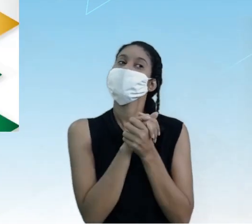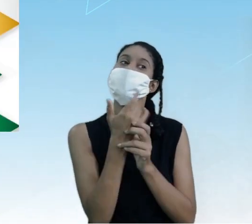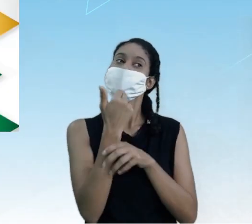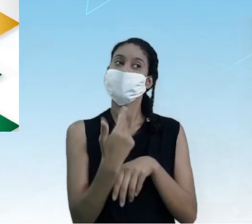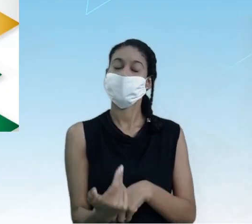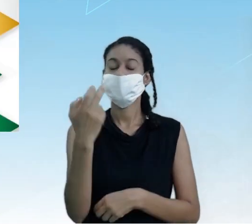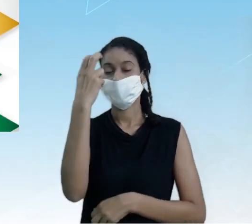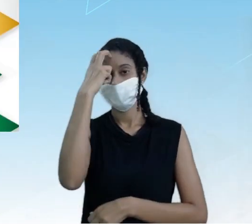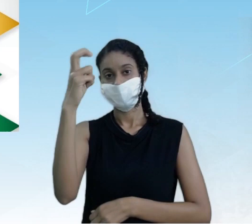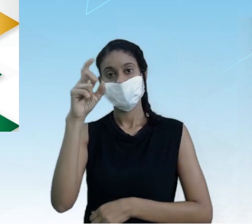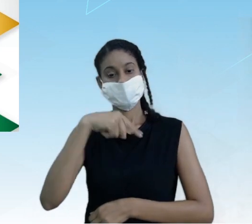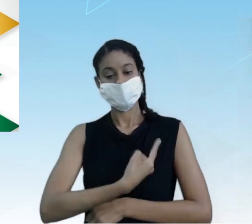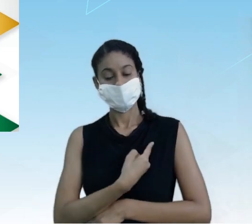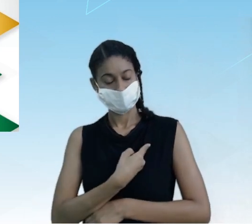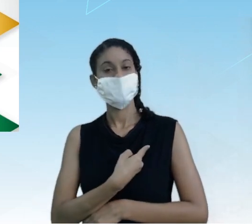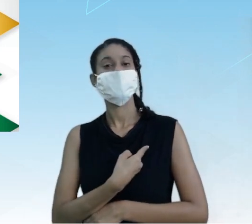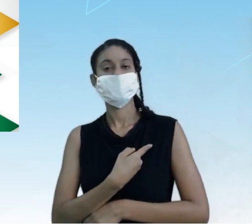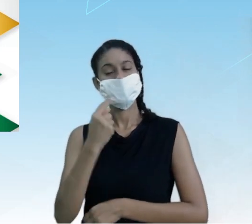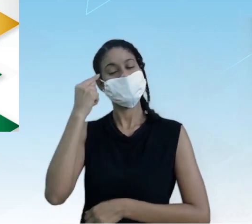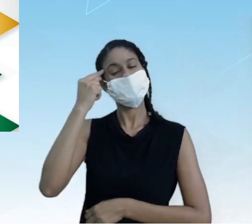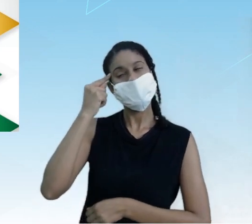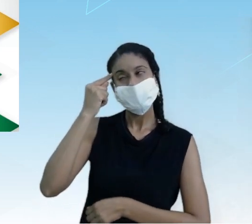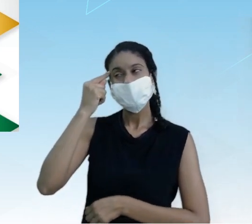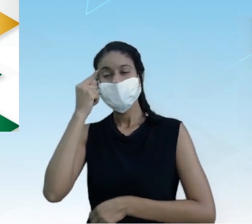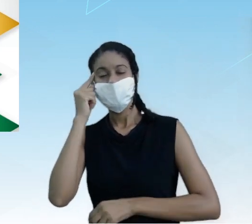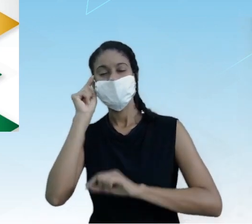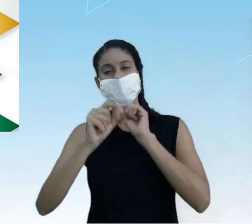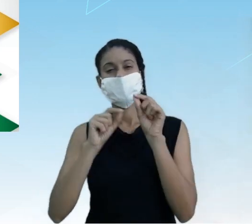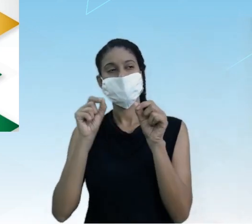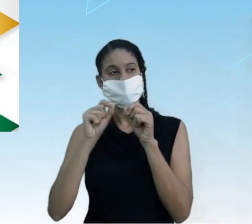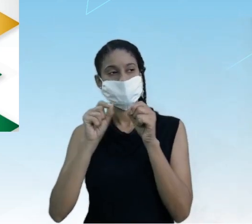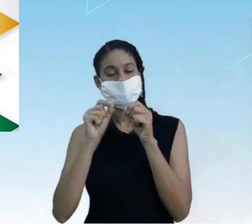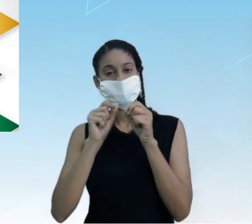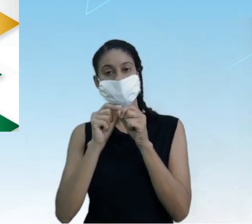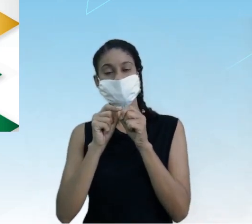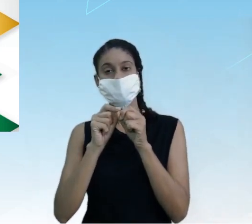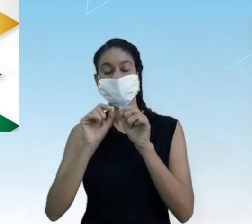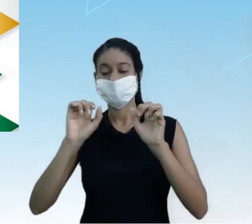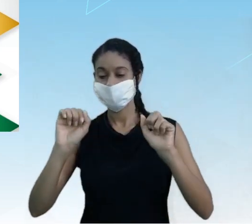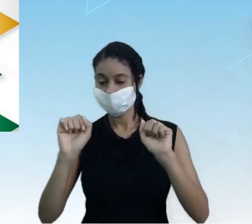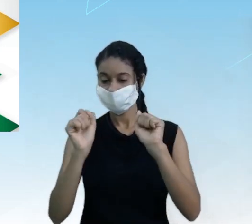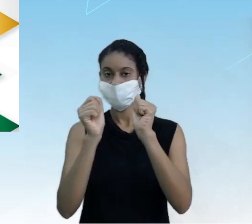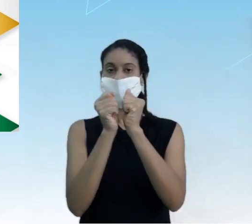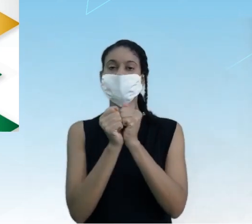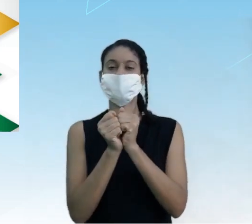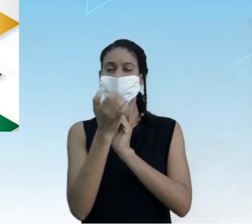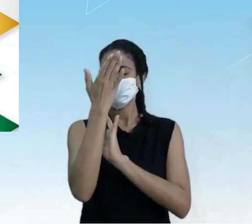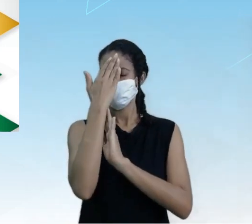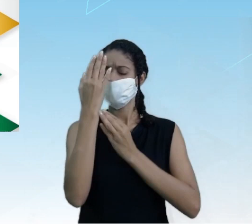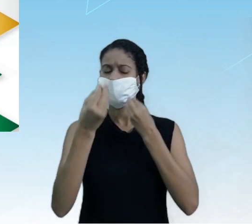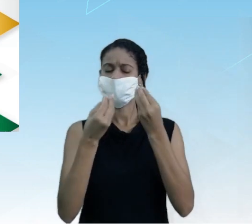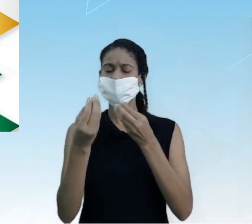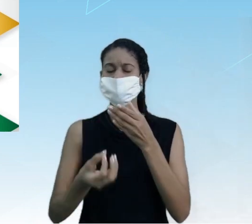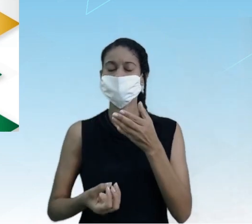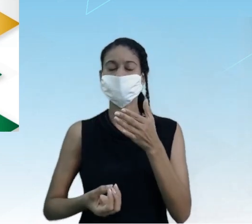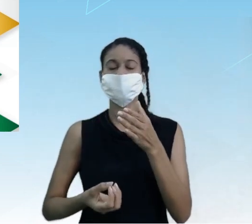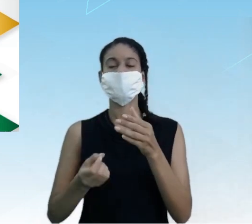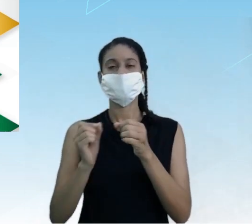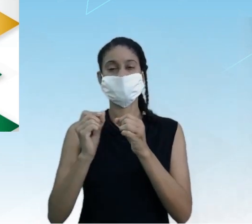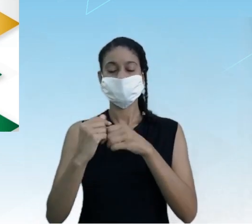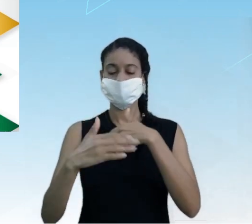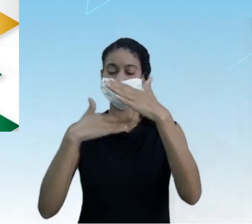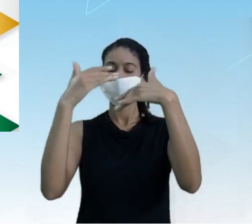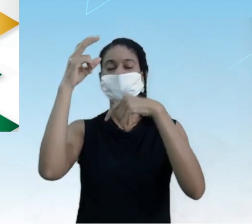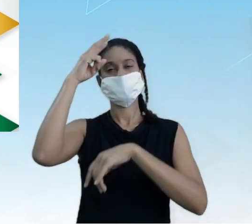cultura. A nossa reflexão vai ser a gente fazer essa fusão e entender como é que se deu o processo histórico,